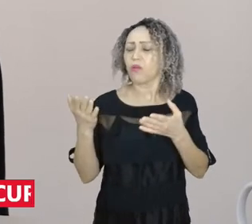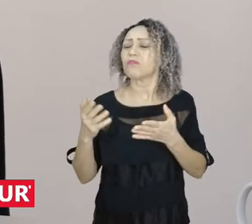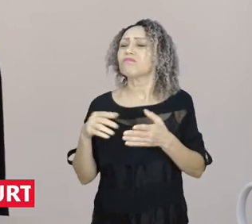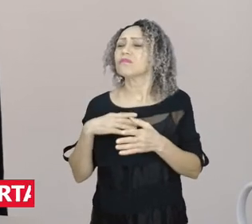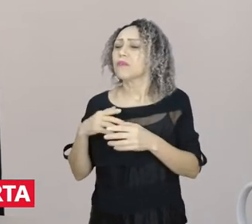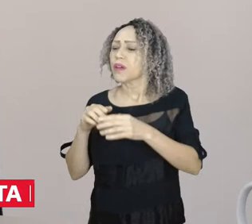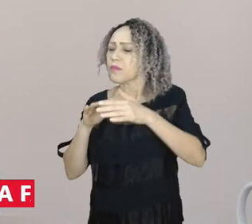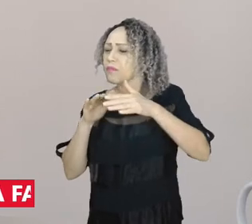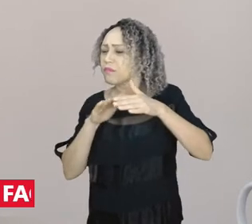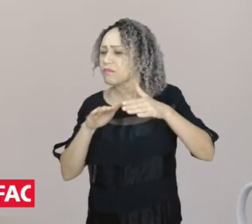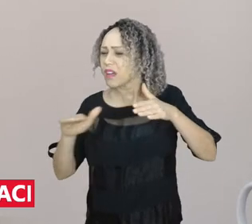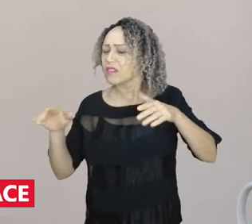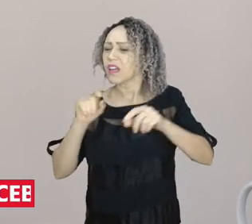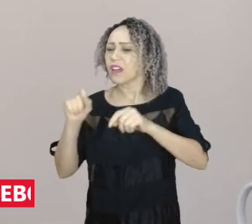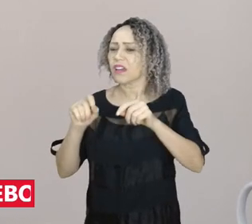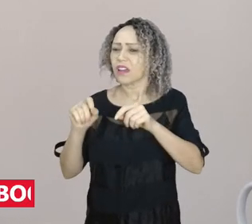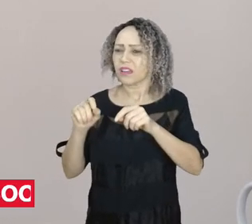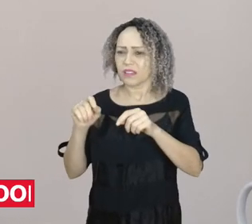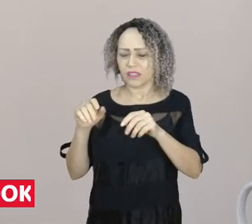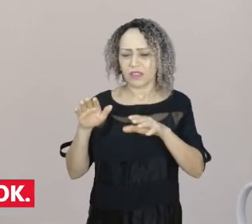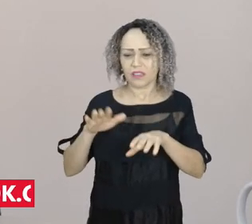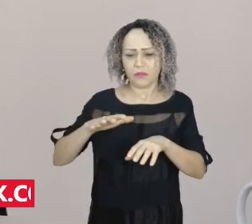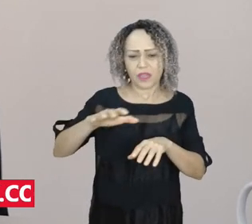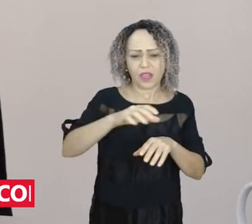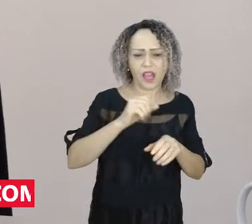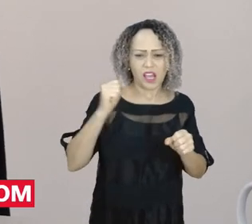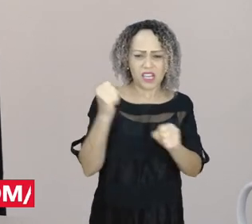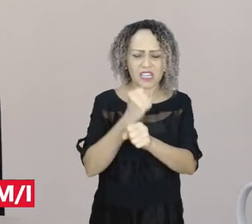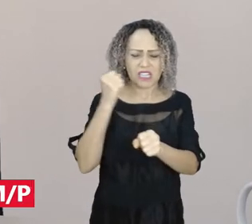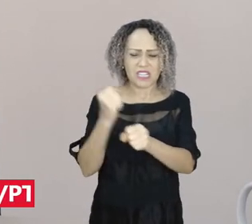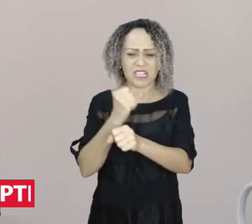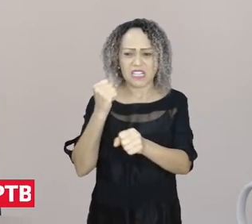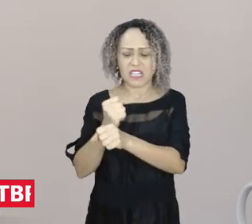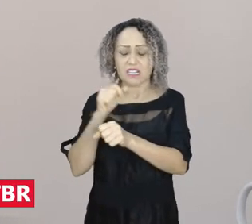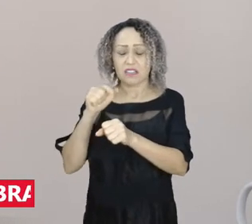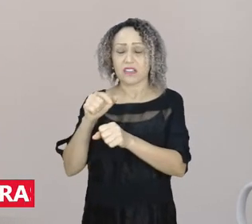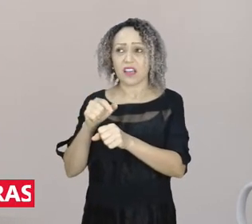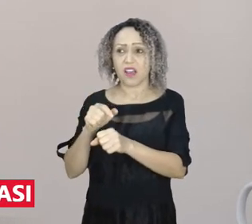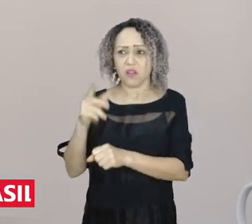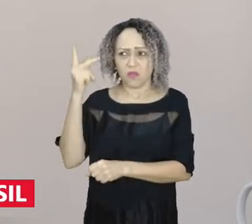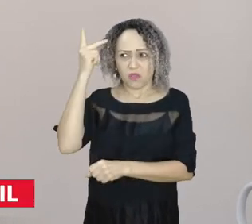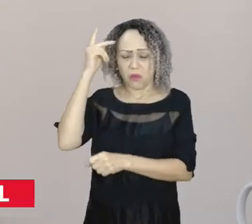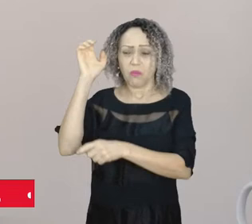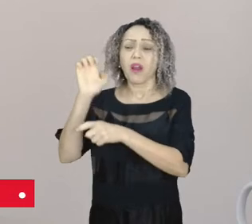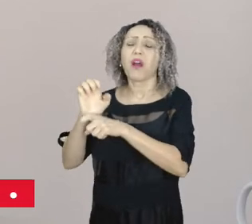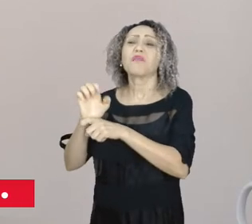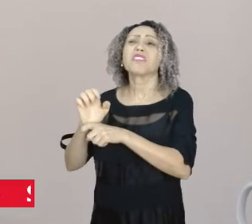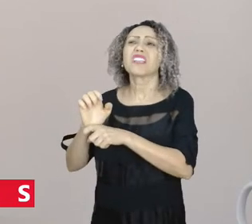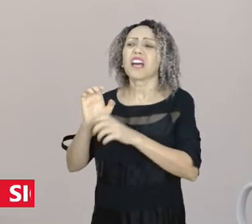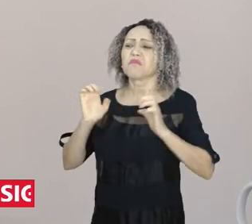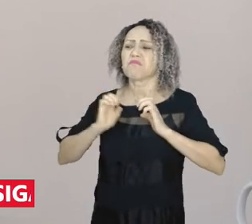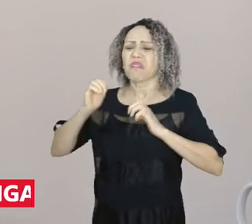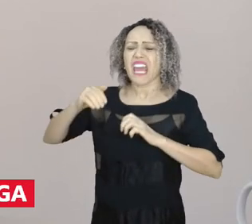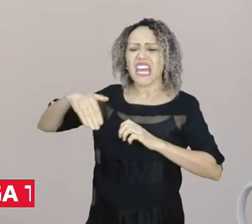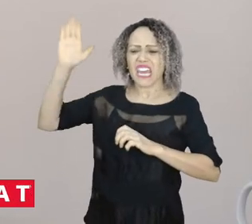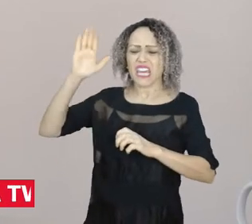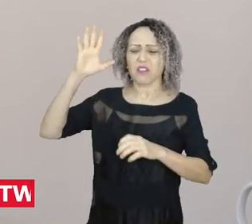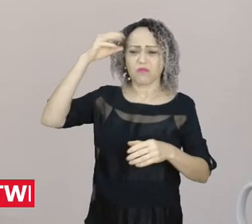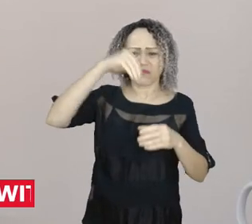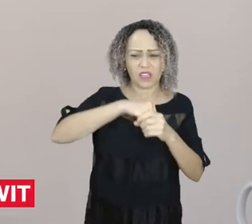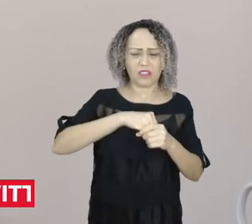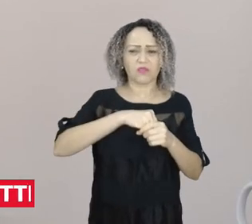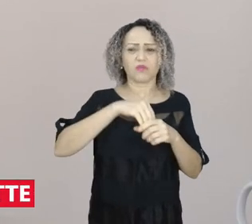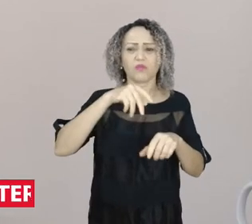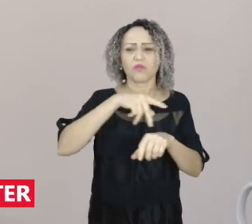a área industrial de São Paulo, é o estado mais rico do país, e também lembrando que o setor de serviços, de